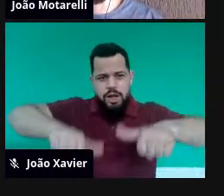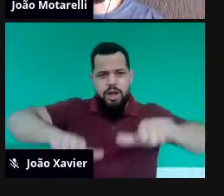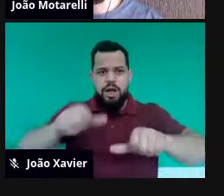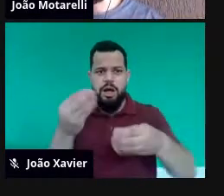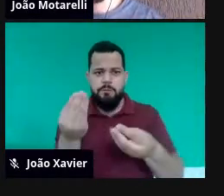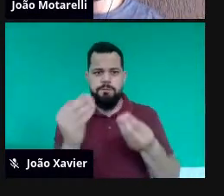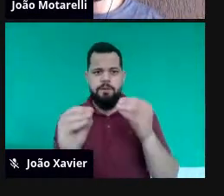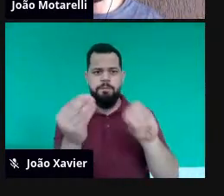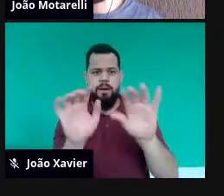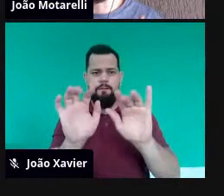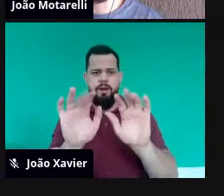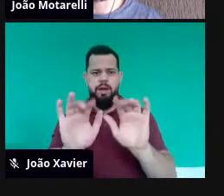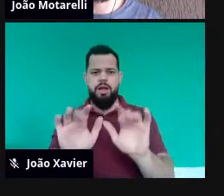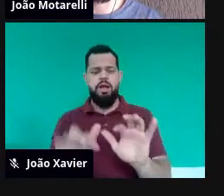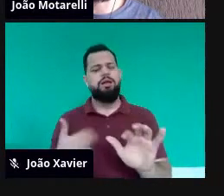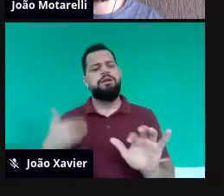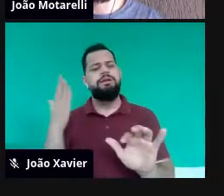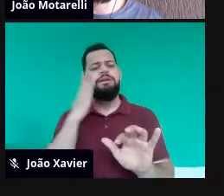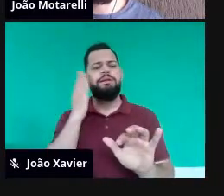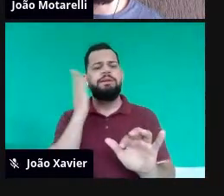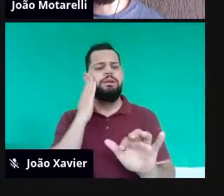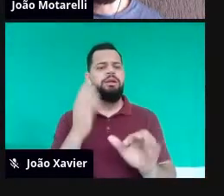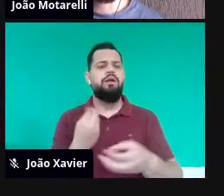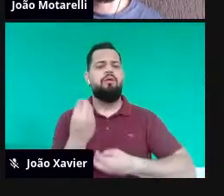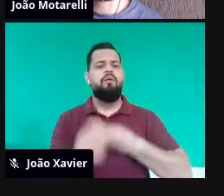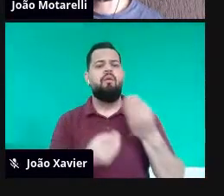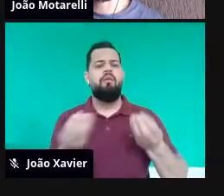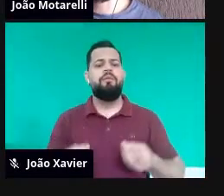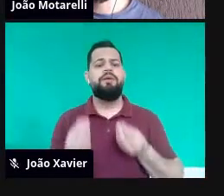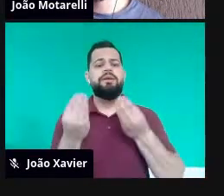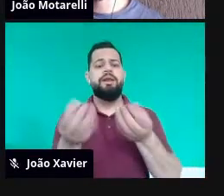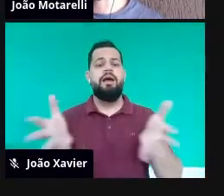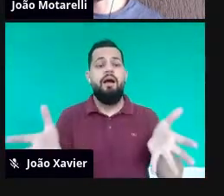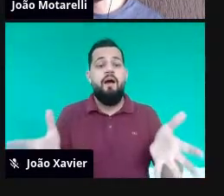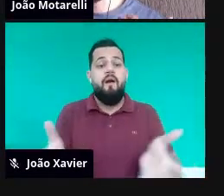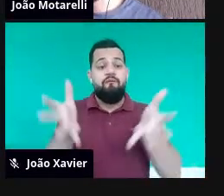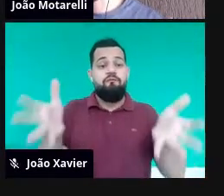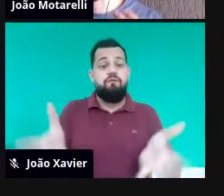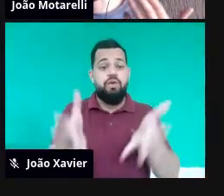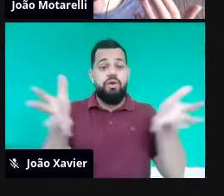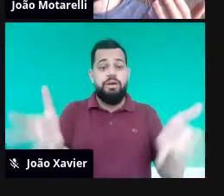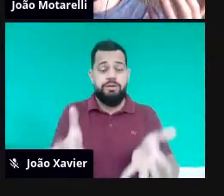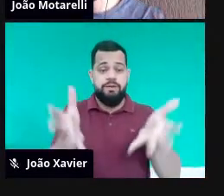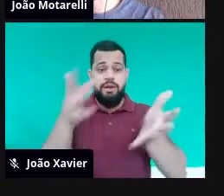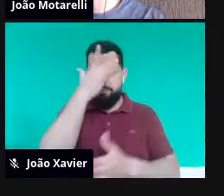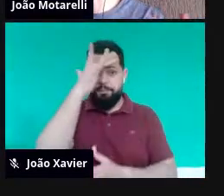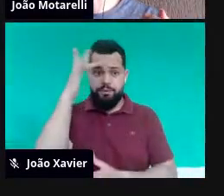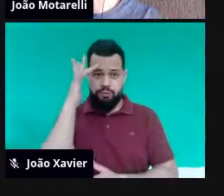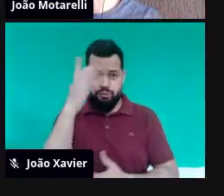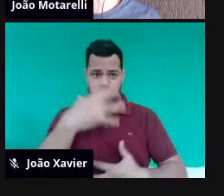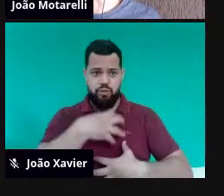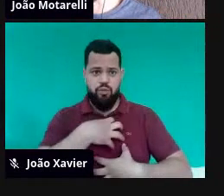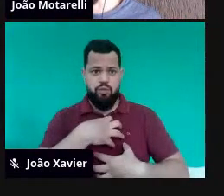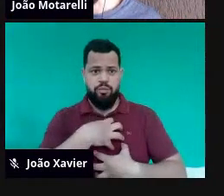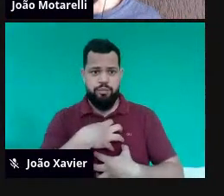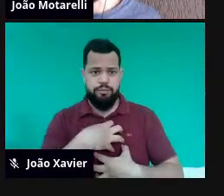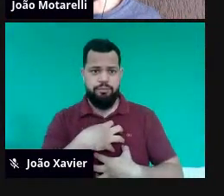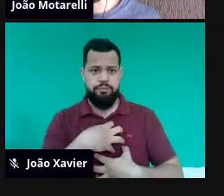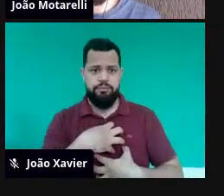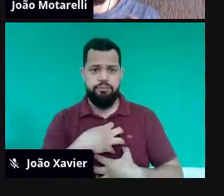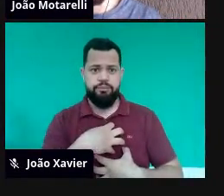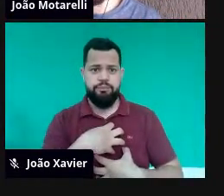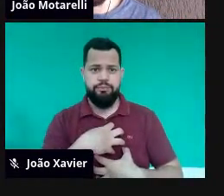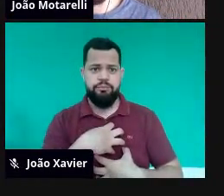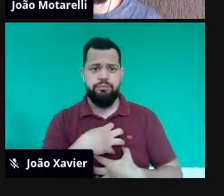dessas fotos para entender como isso poderia influenciar, né, o comportamento dos indivíduos que seguiam esse perfil.